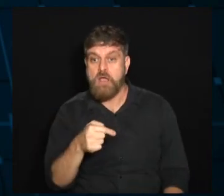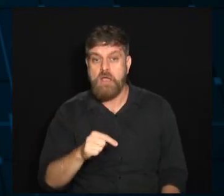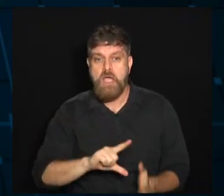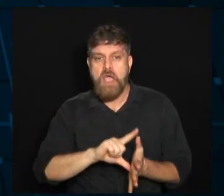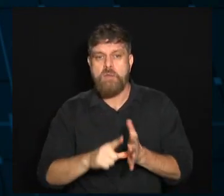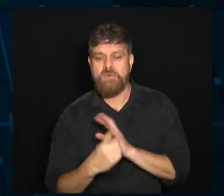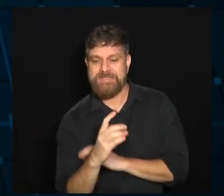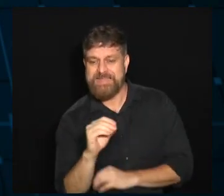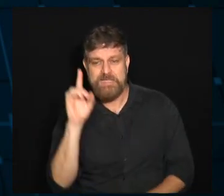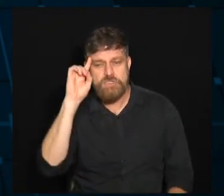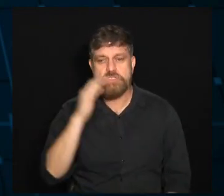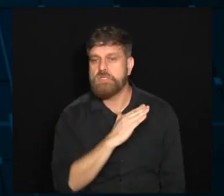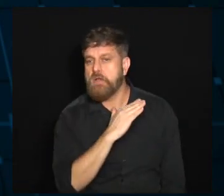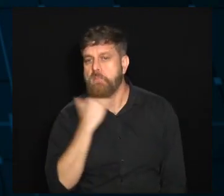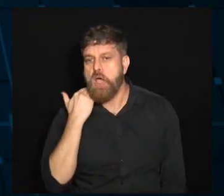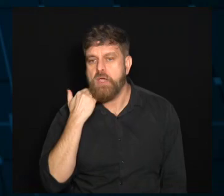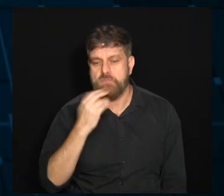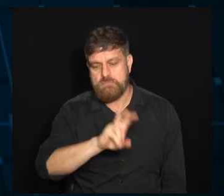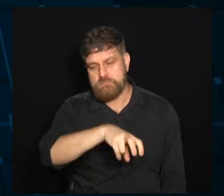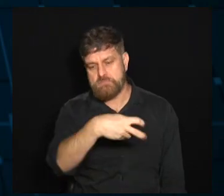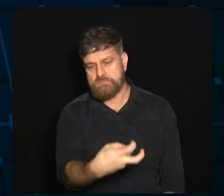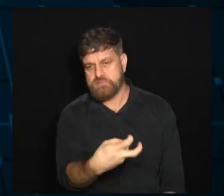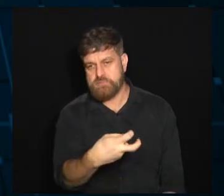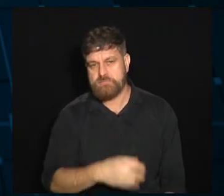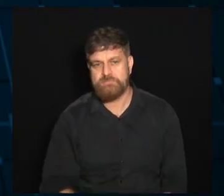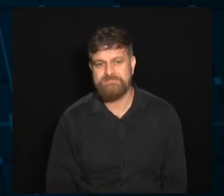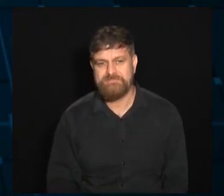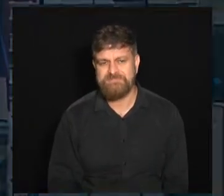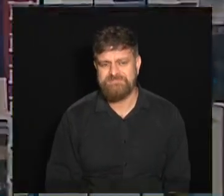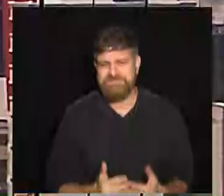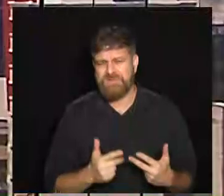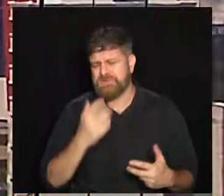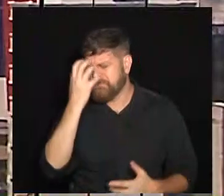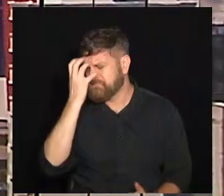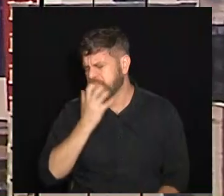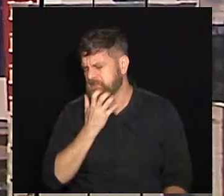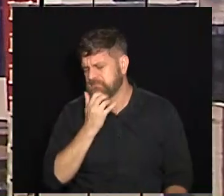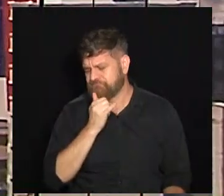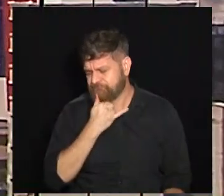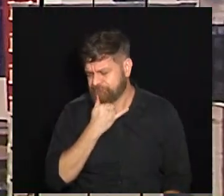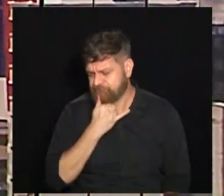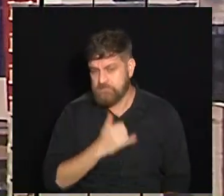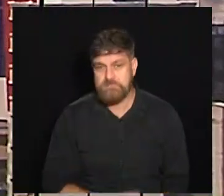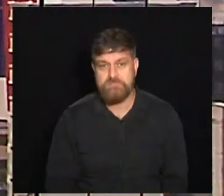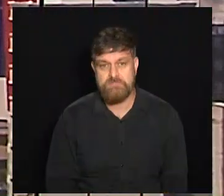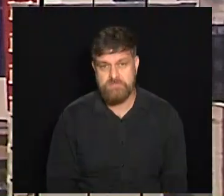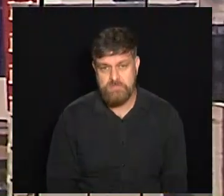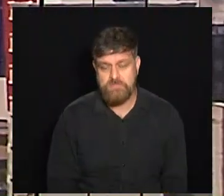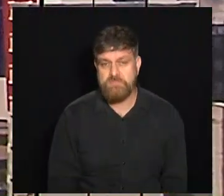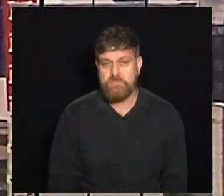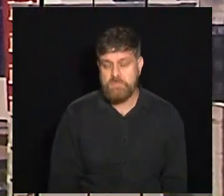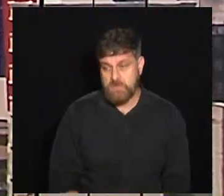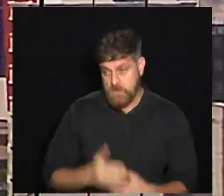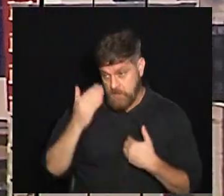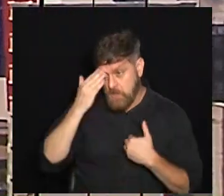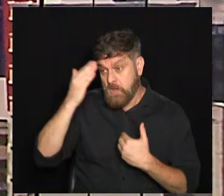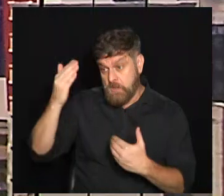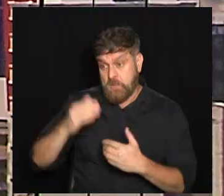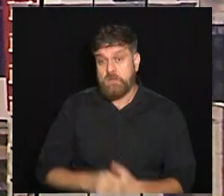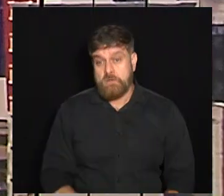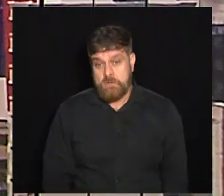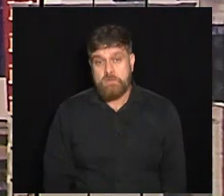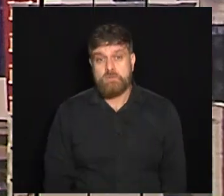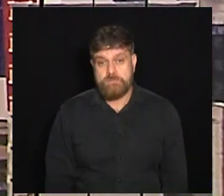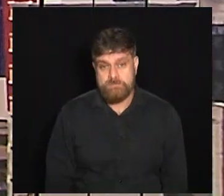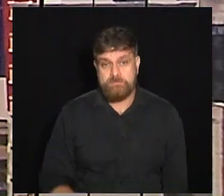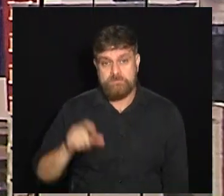de 10 dias. Ok. É uma coisa séria. Sem dúvida alguma, né? Muito obrigado, Michel Amorim, também